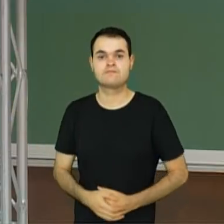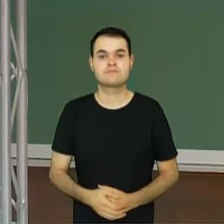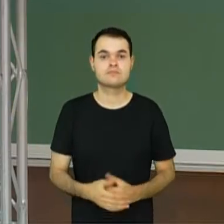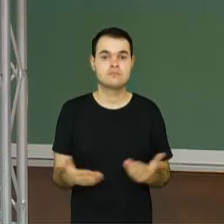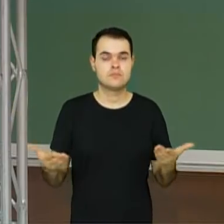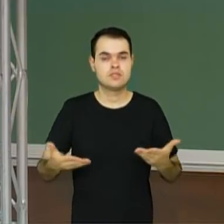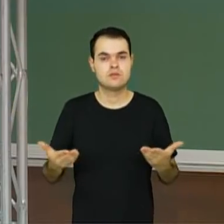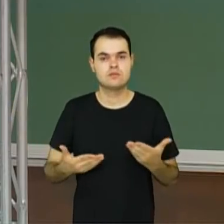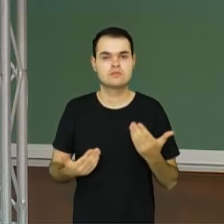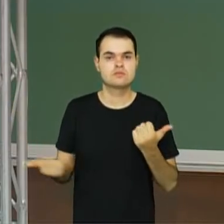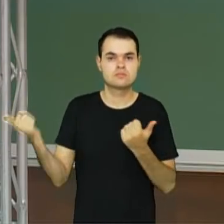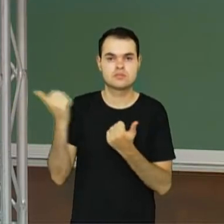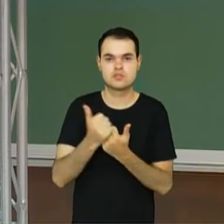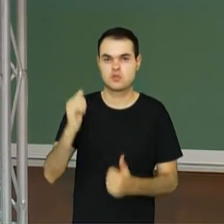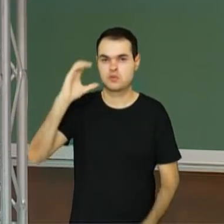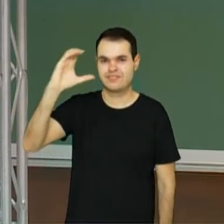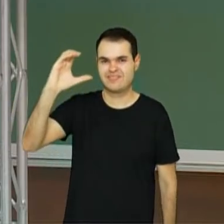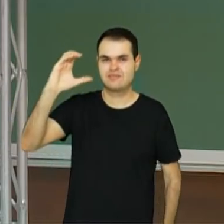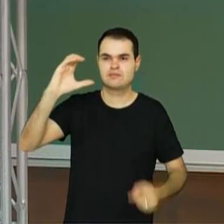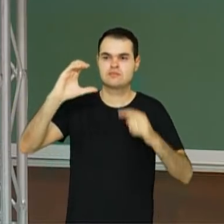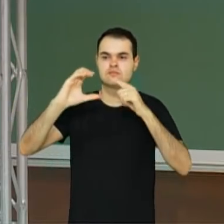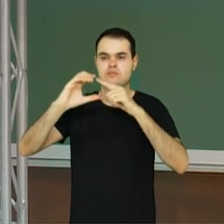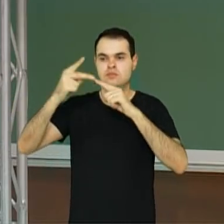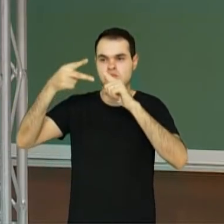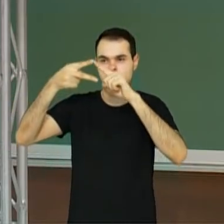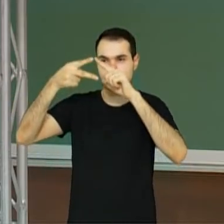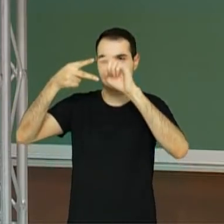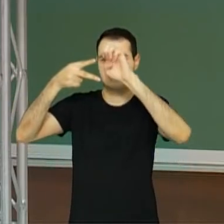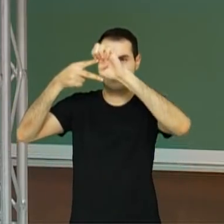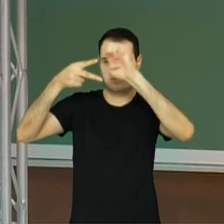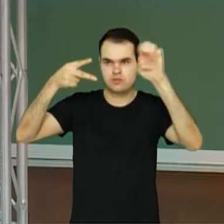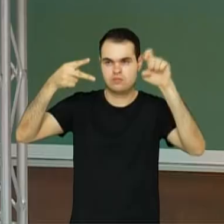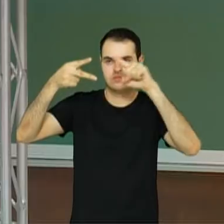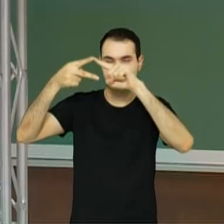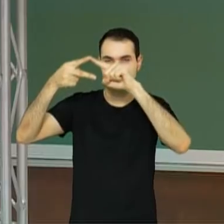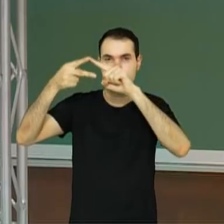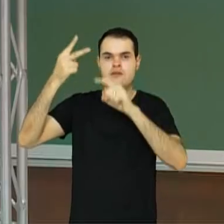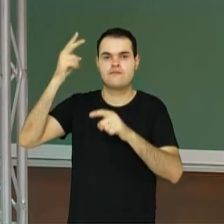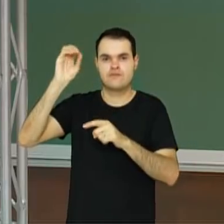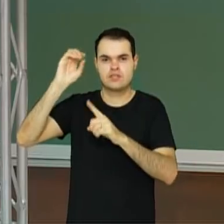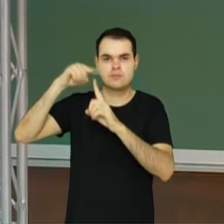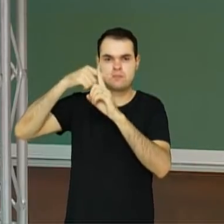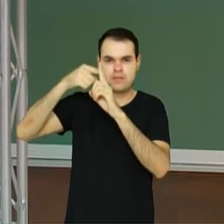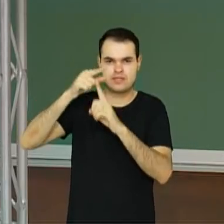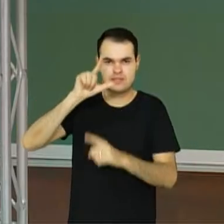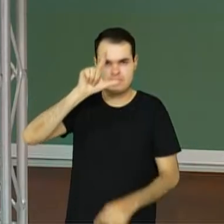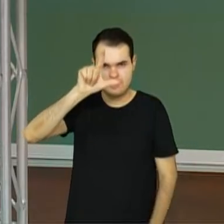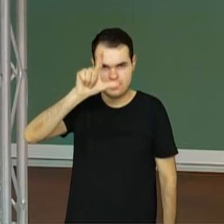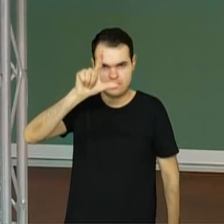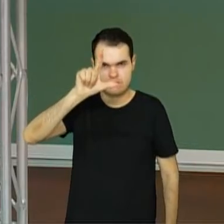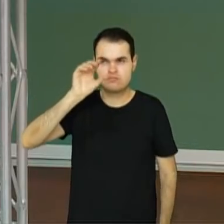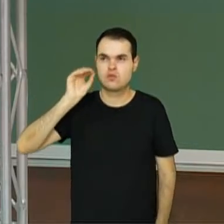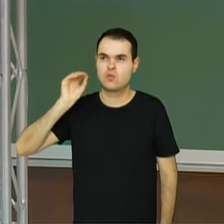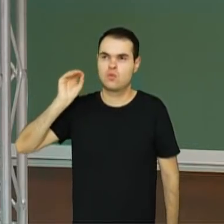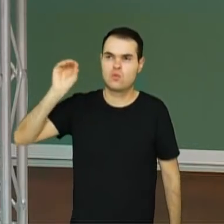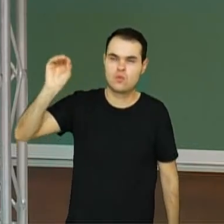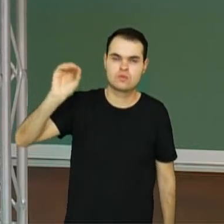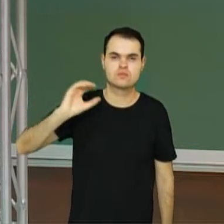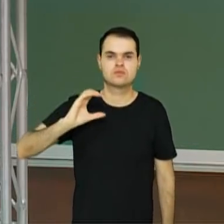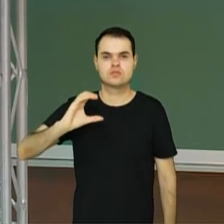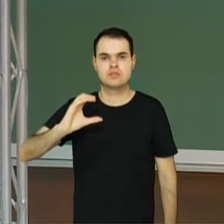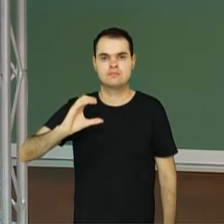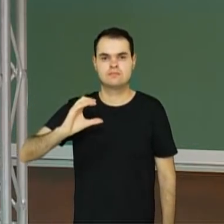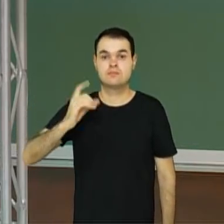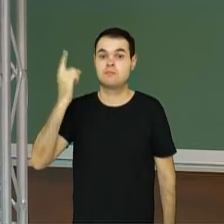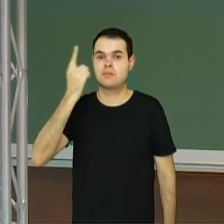Agora vamos substituir o C na primeira equação. Então, ó, eu vou pegar essa expressão 20 mais L e colocar no lugar do C da